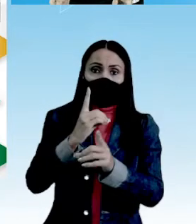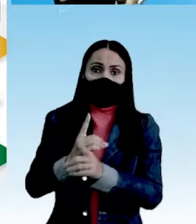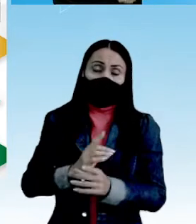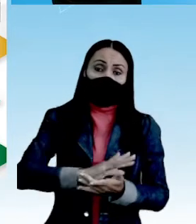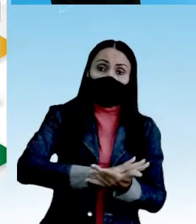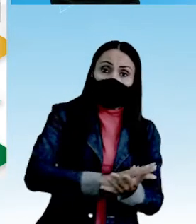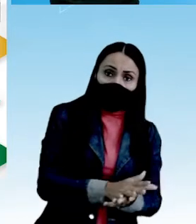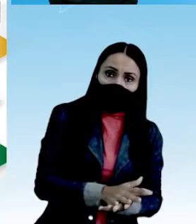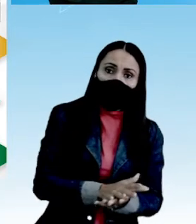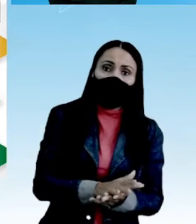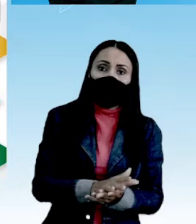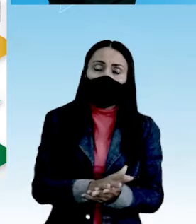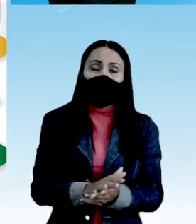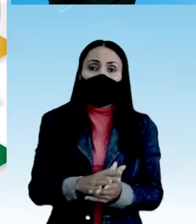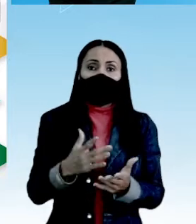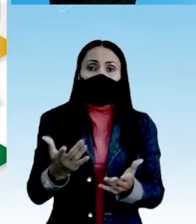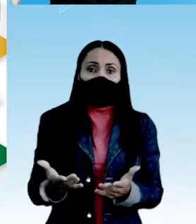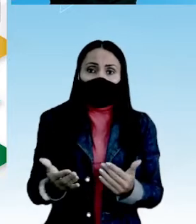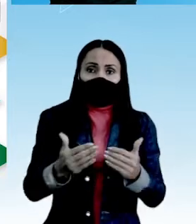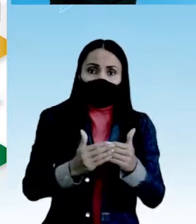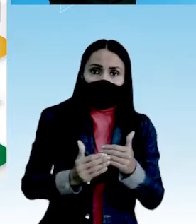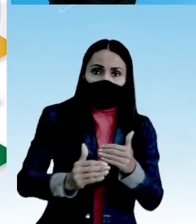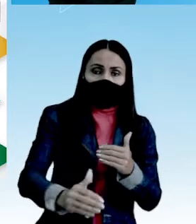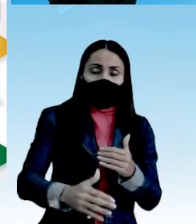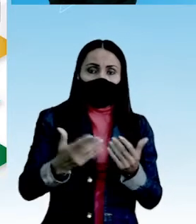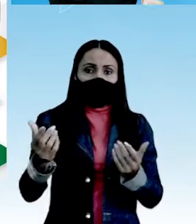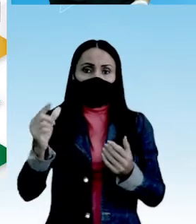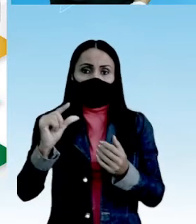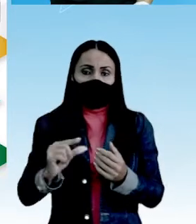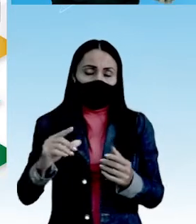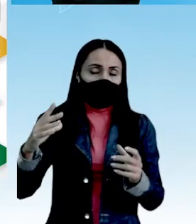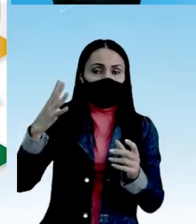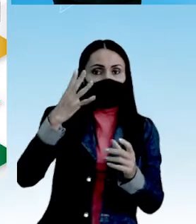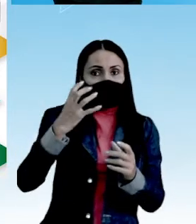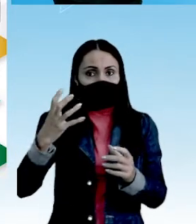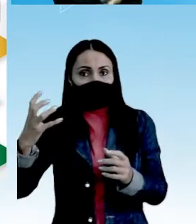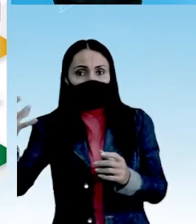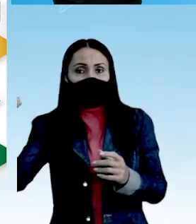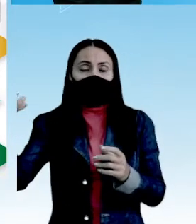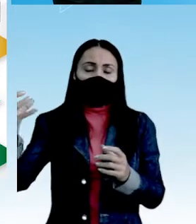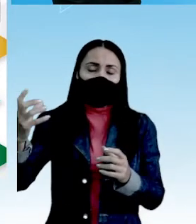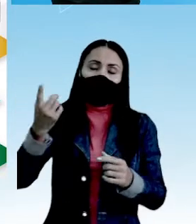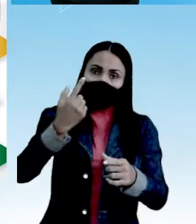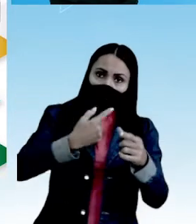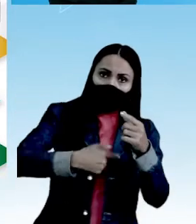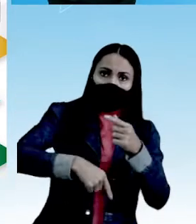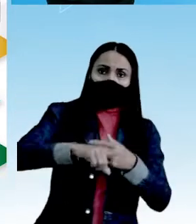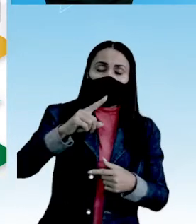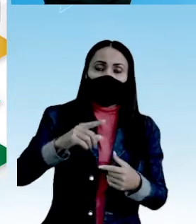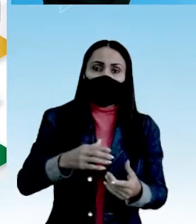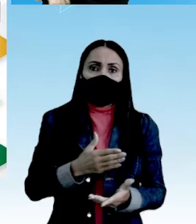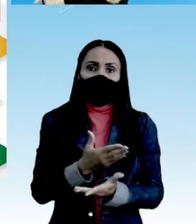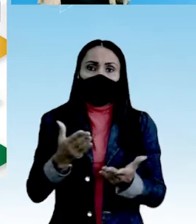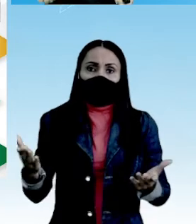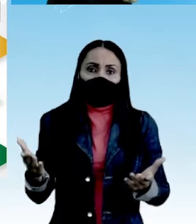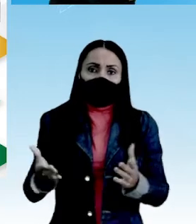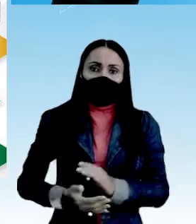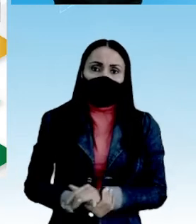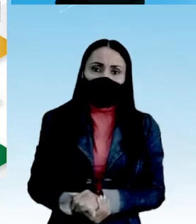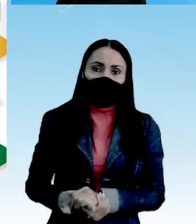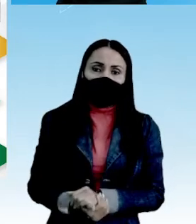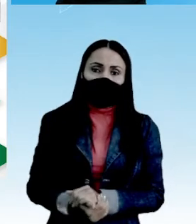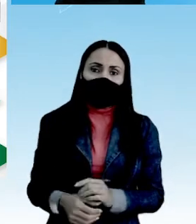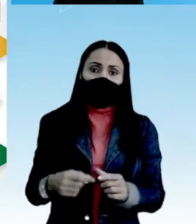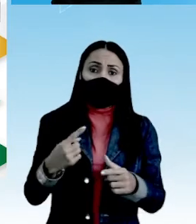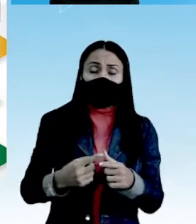né? Sua estreia como compositora se deu com a polca Atraente, sucesso que se tornou mais um fardo para sua reputação. Porque